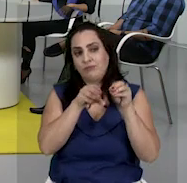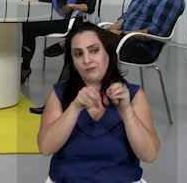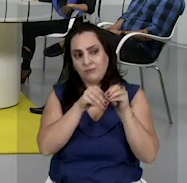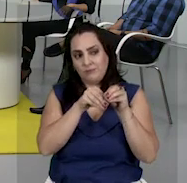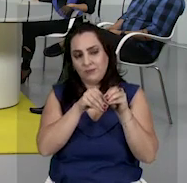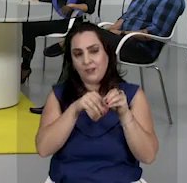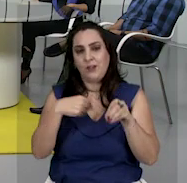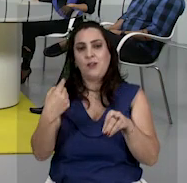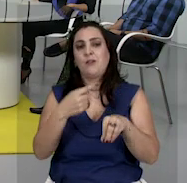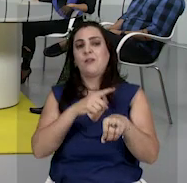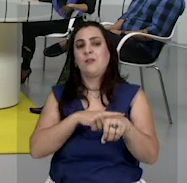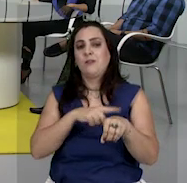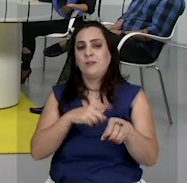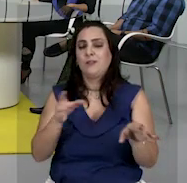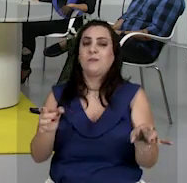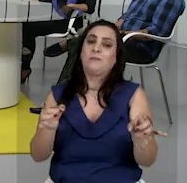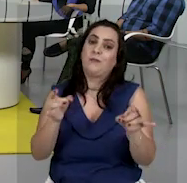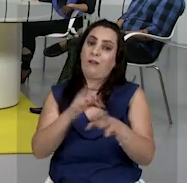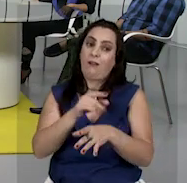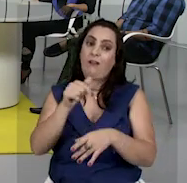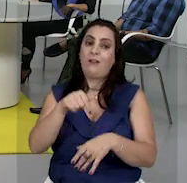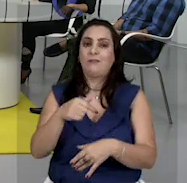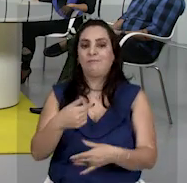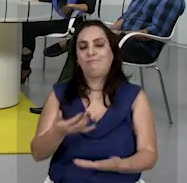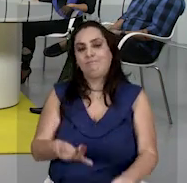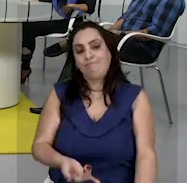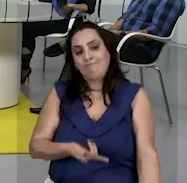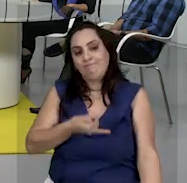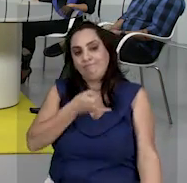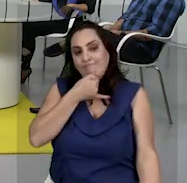tempo acaba por aqui, né? É uma pena.